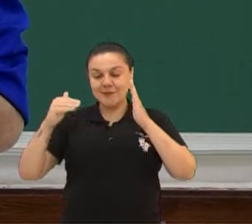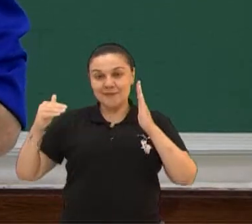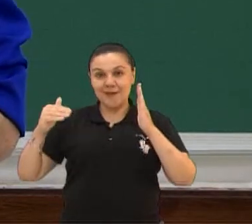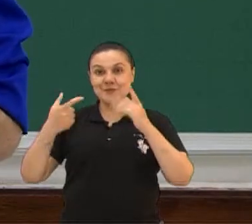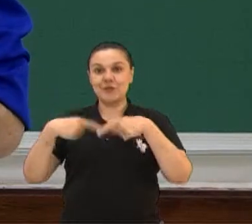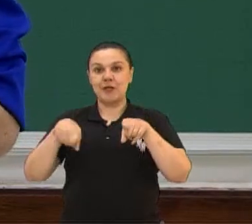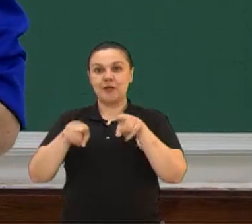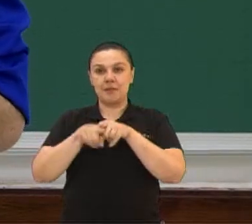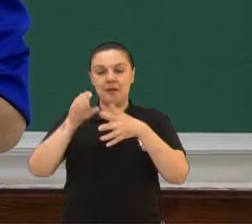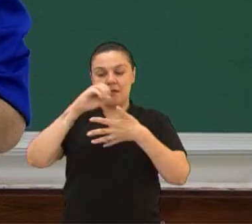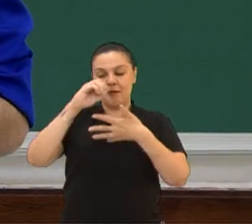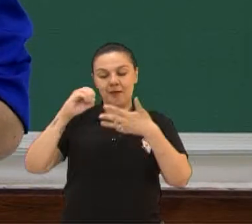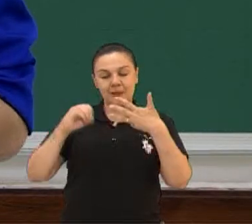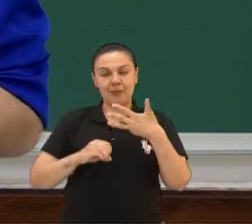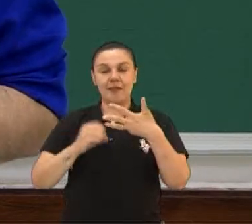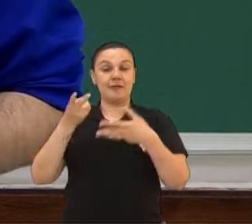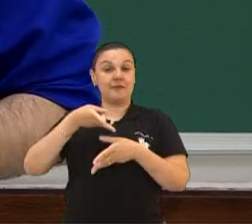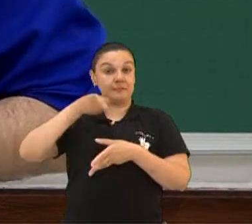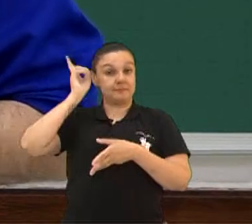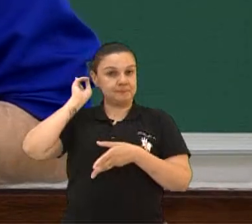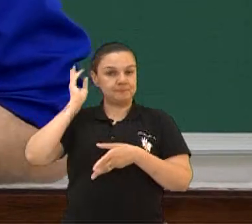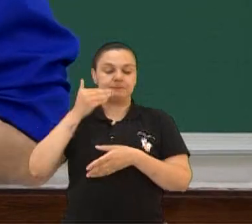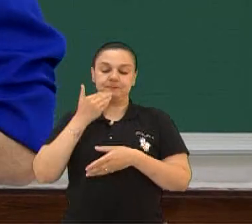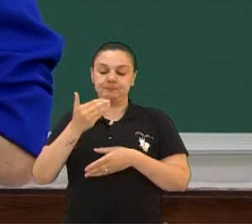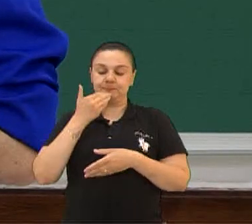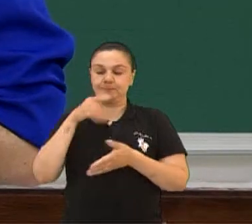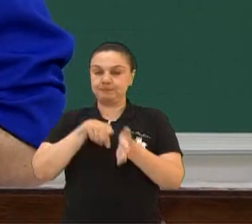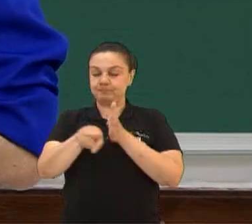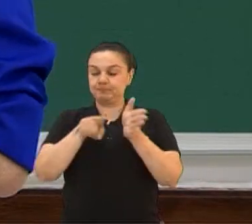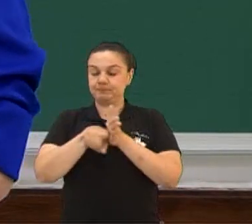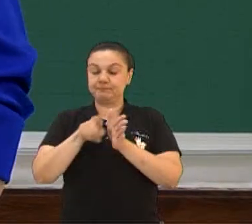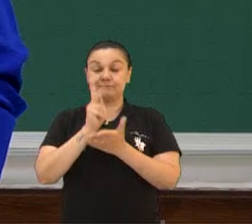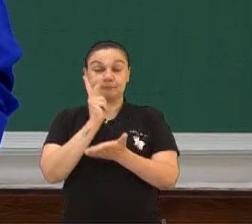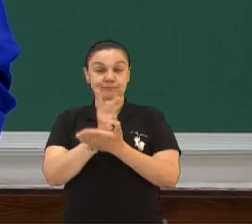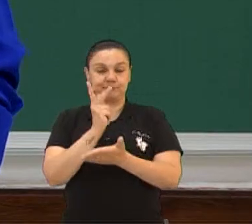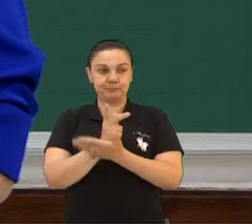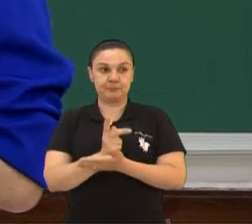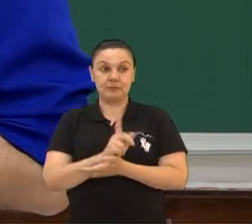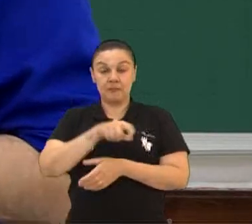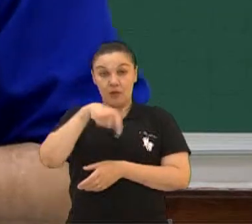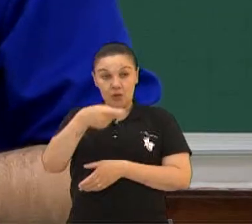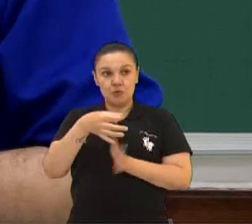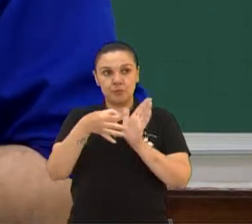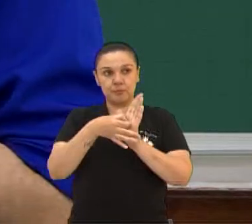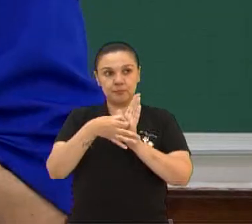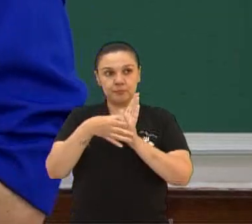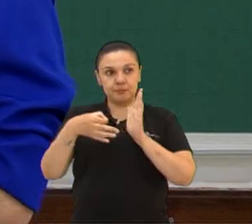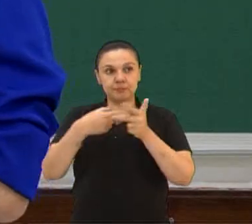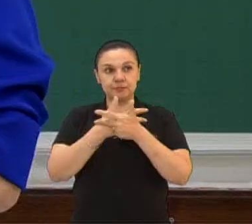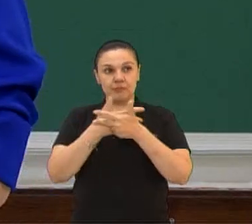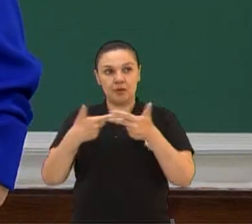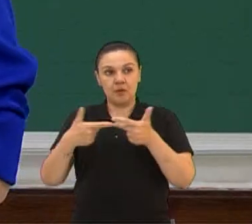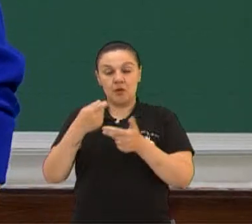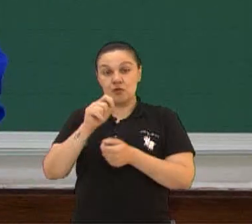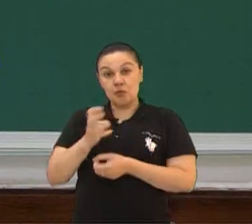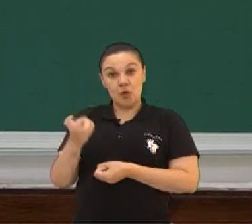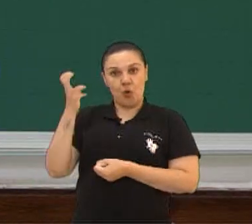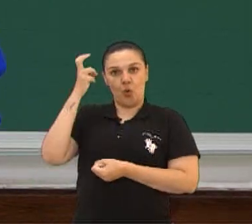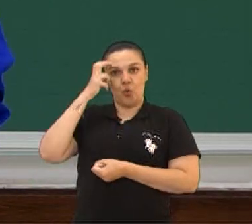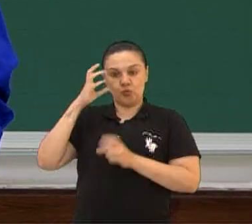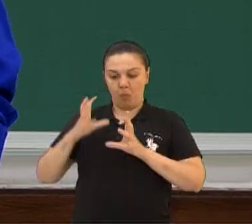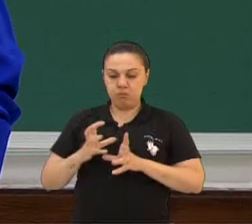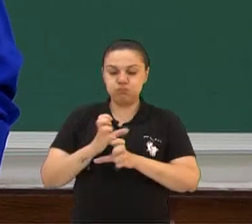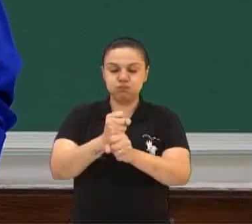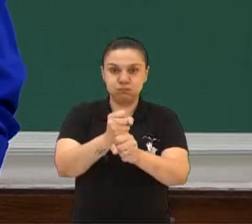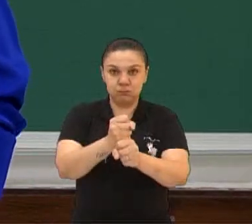processo Enem vestibular, eles são muito recorrentes, esses autores, dado a crítica que eles fazem, né, a chamada cultura de massa, né,